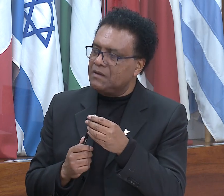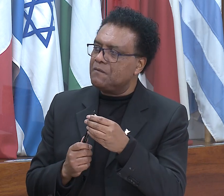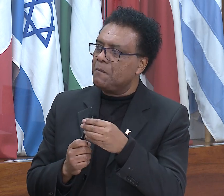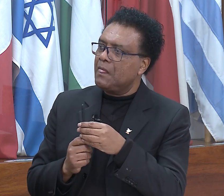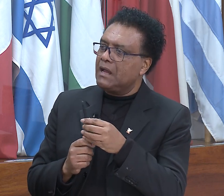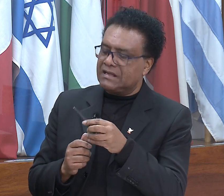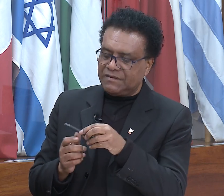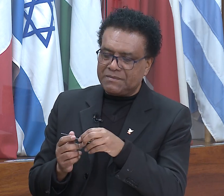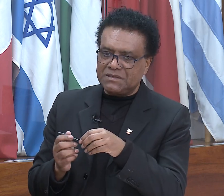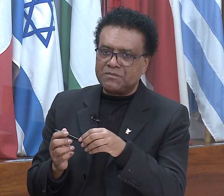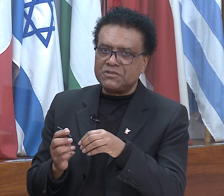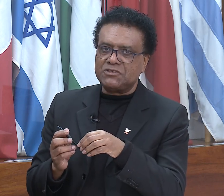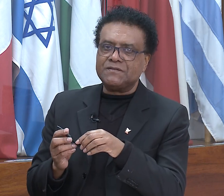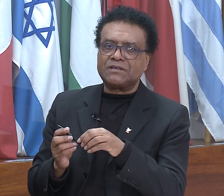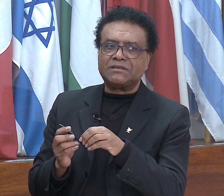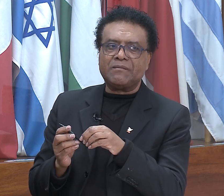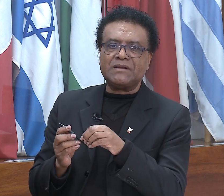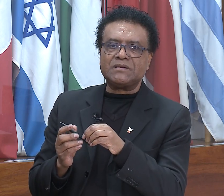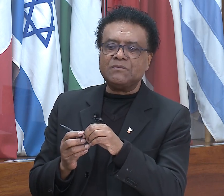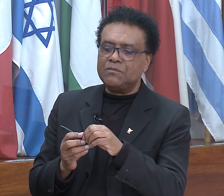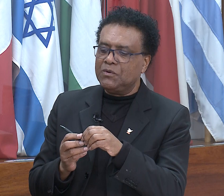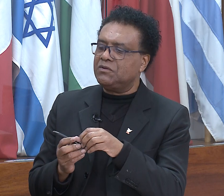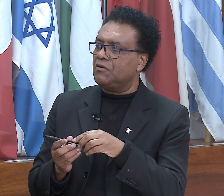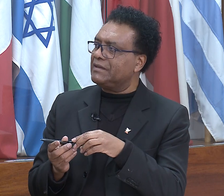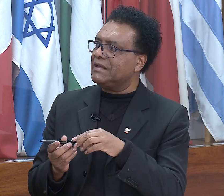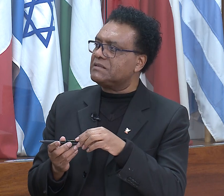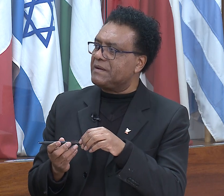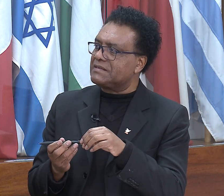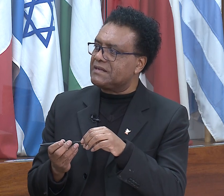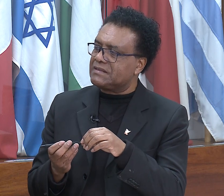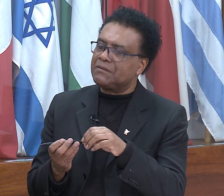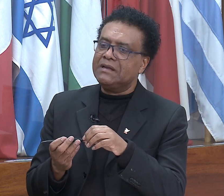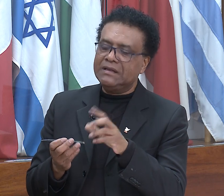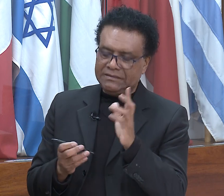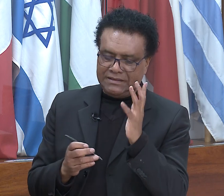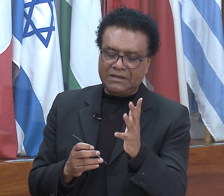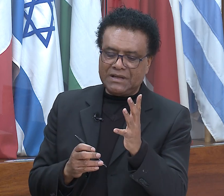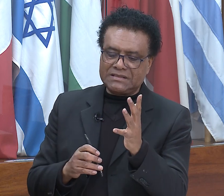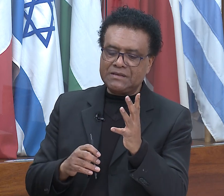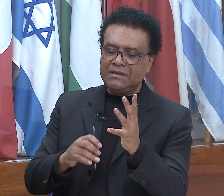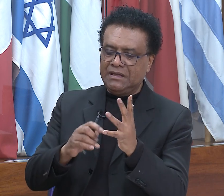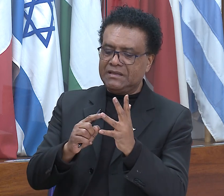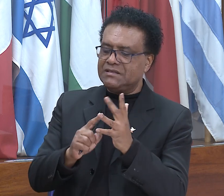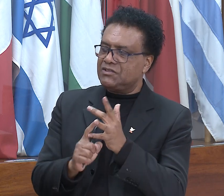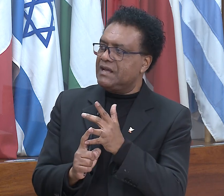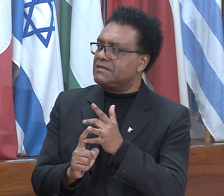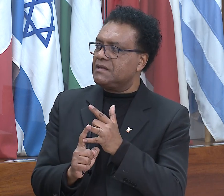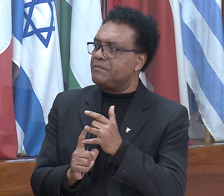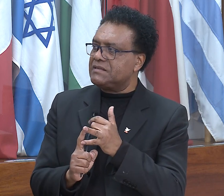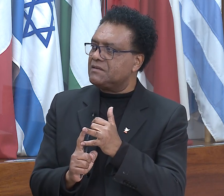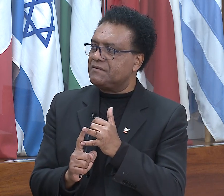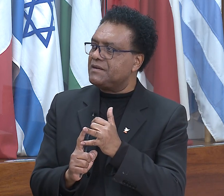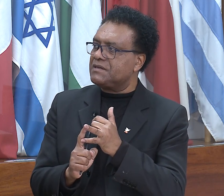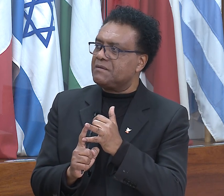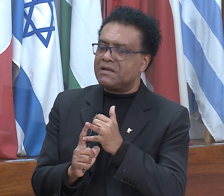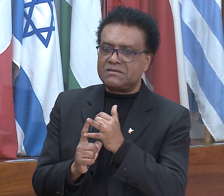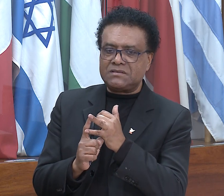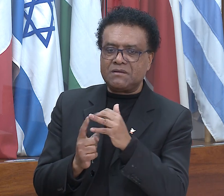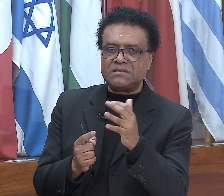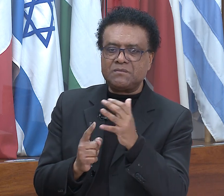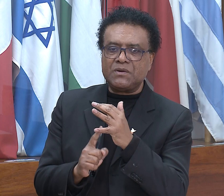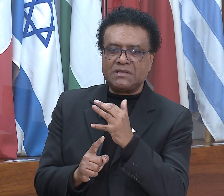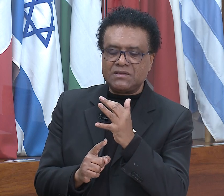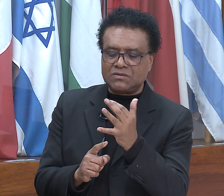questão da educação as verbas em positivas que eu trabalho são muito voltadas para essa questão da educação e das entidades que representam vários